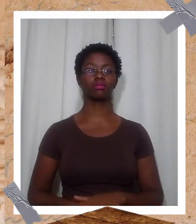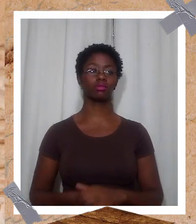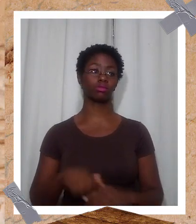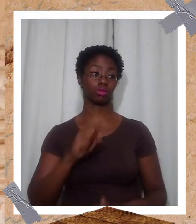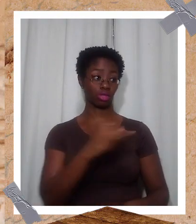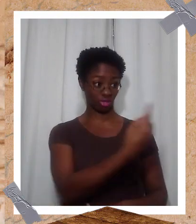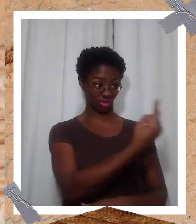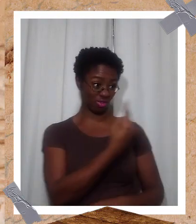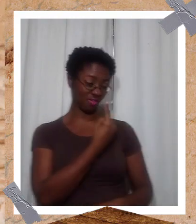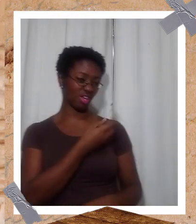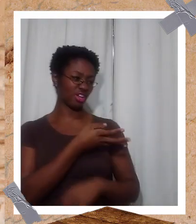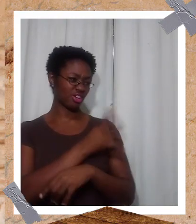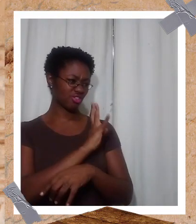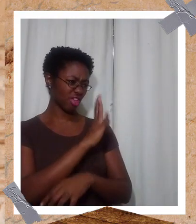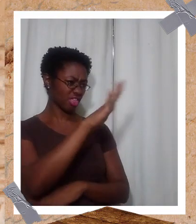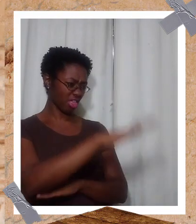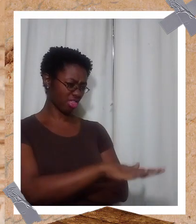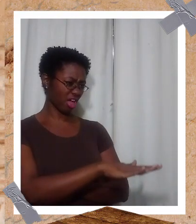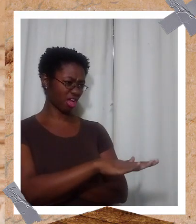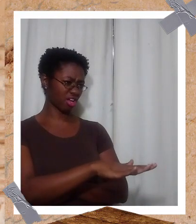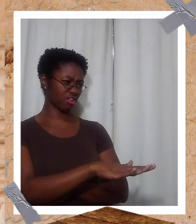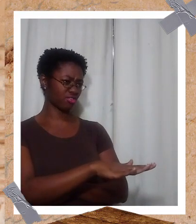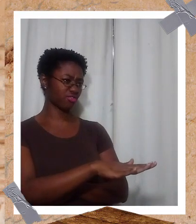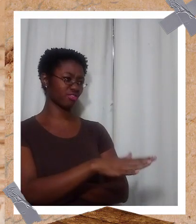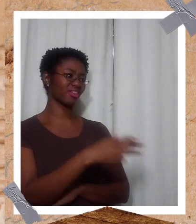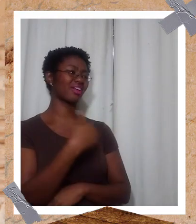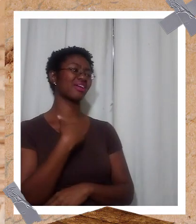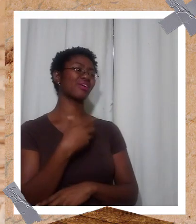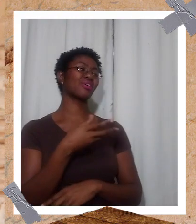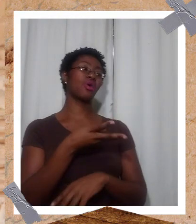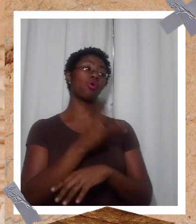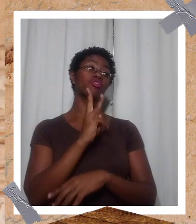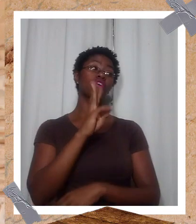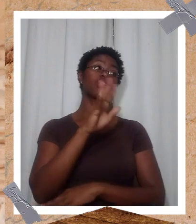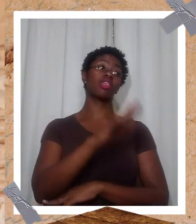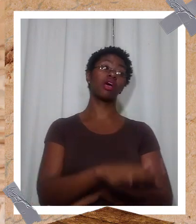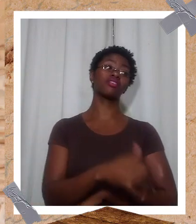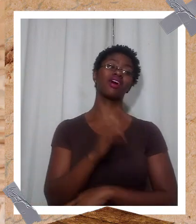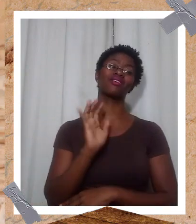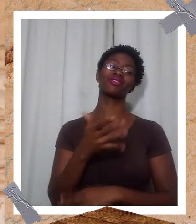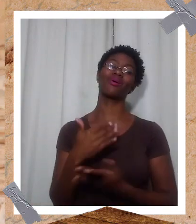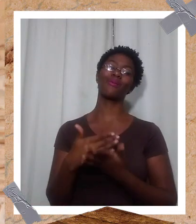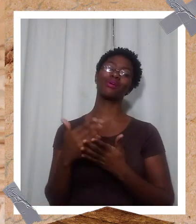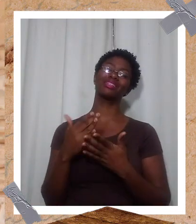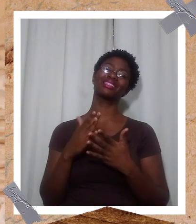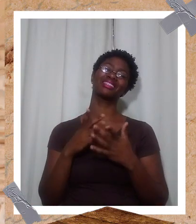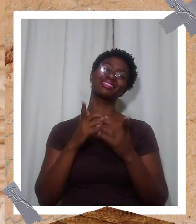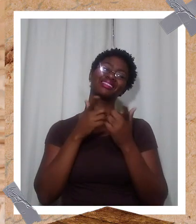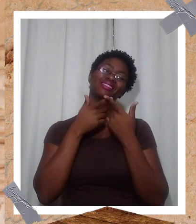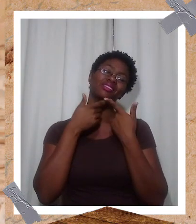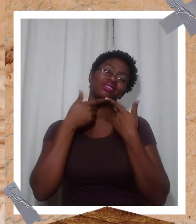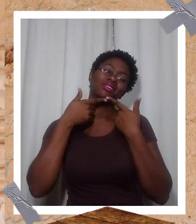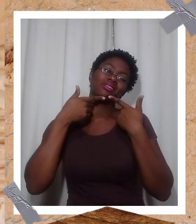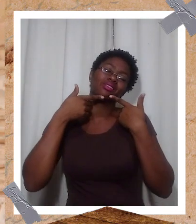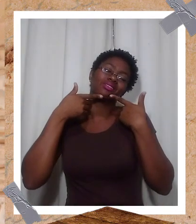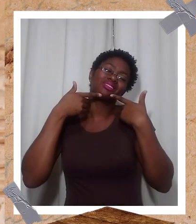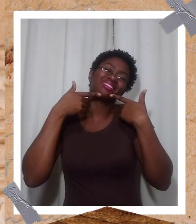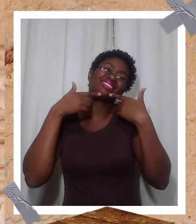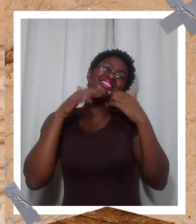da tarde, desde as 3, eu começarei a ser feliz. Esse é um trecho que eu gosto